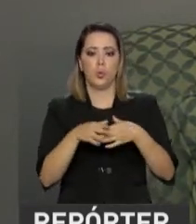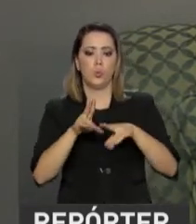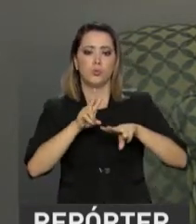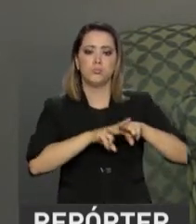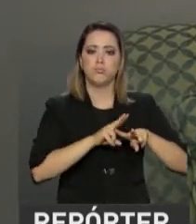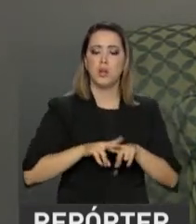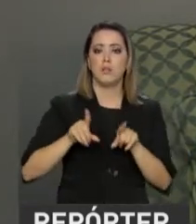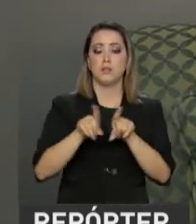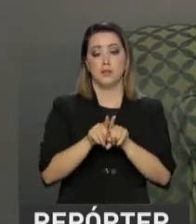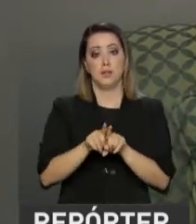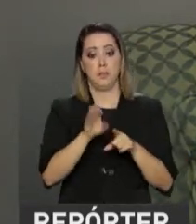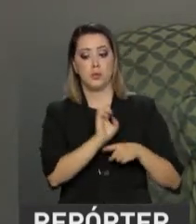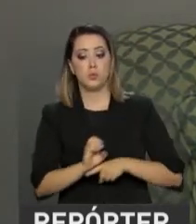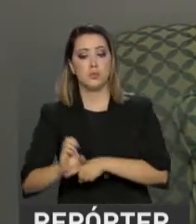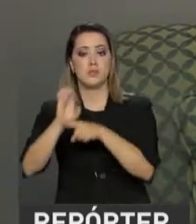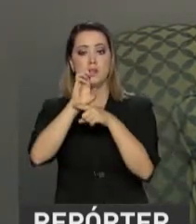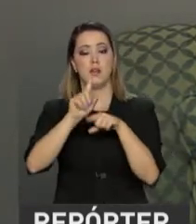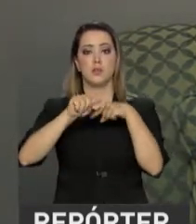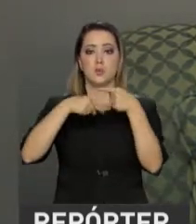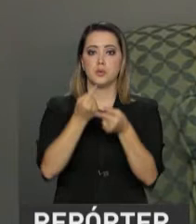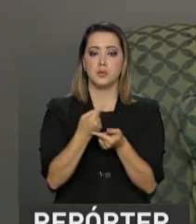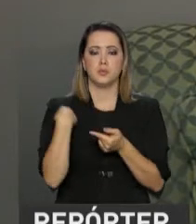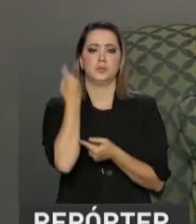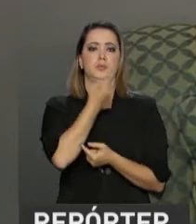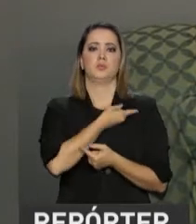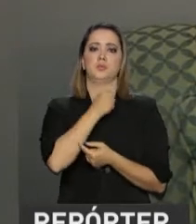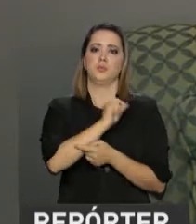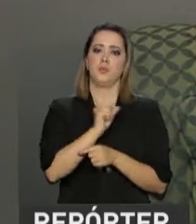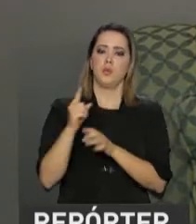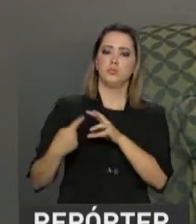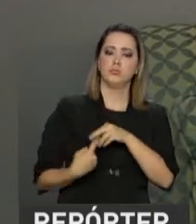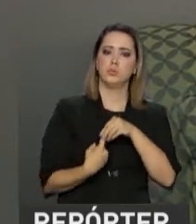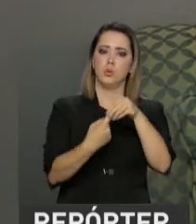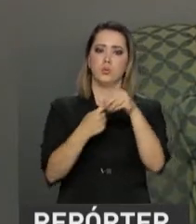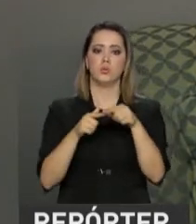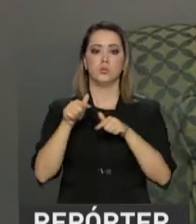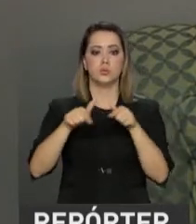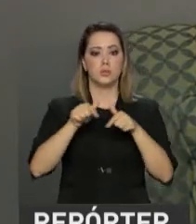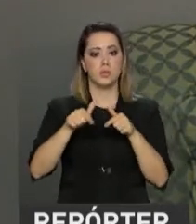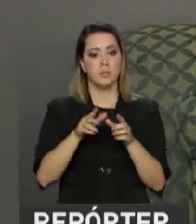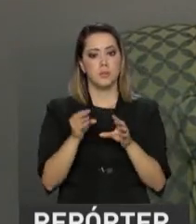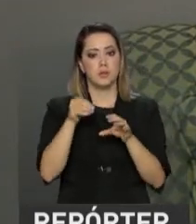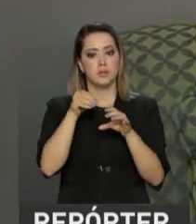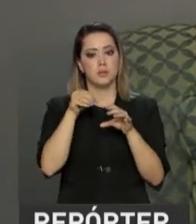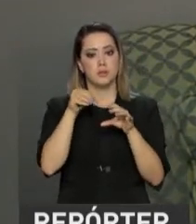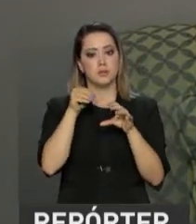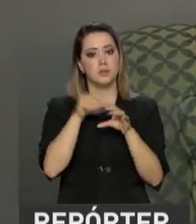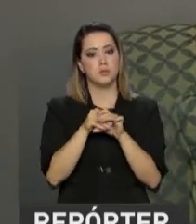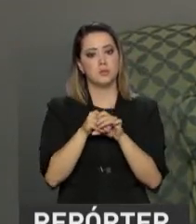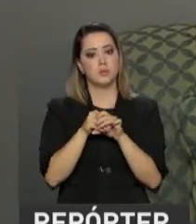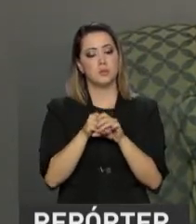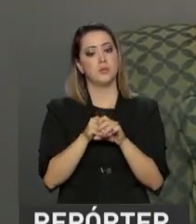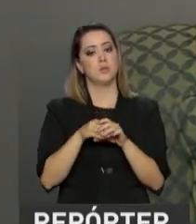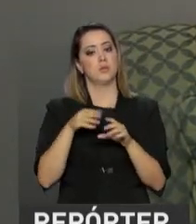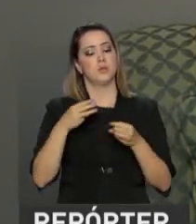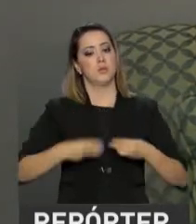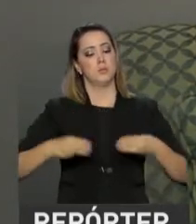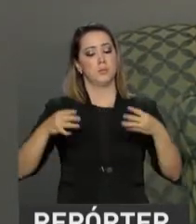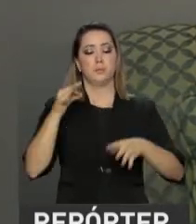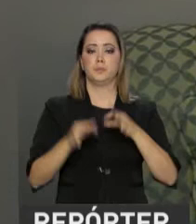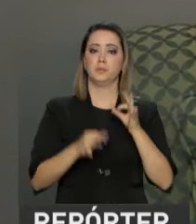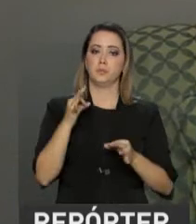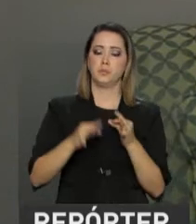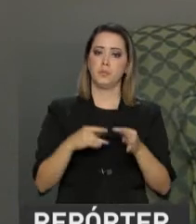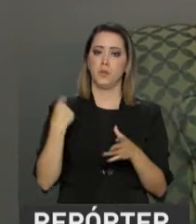alguns estados. Porque depois de fazermos a nossa unificação operacional dentro, racionalização operacional dentro do Ministério da